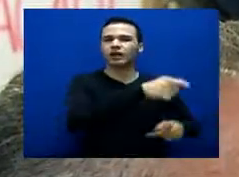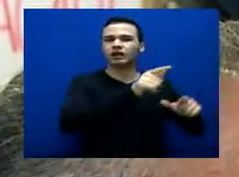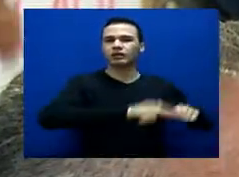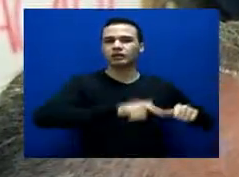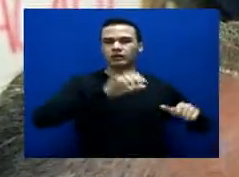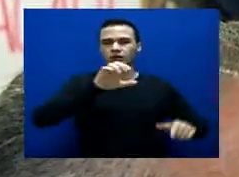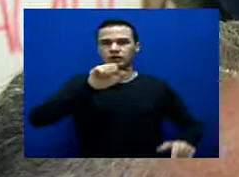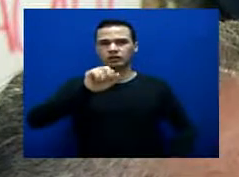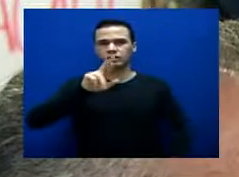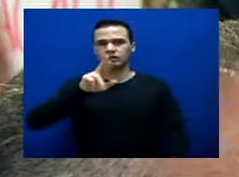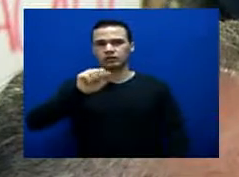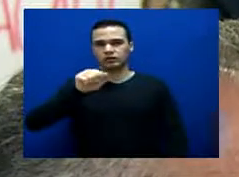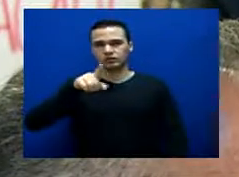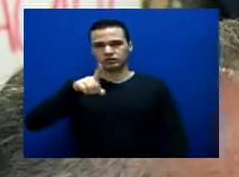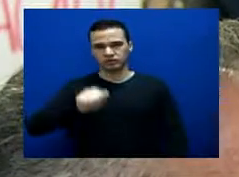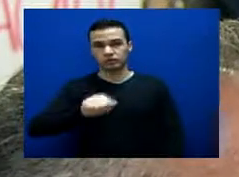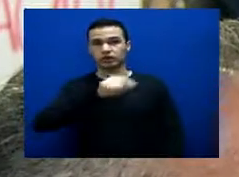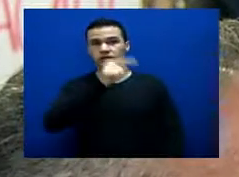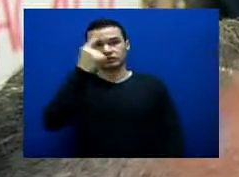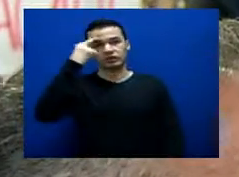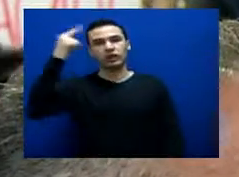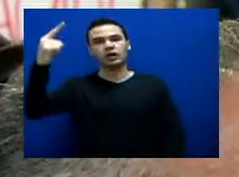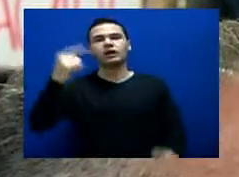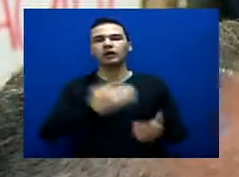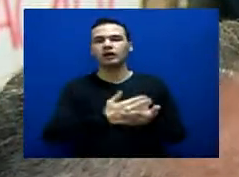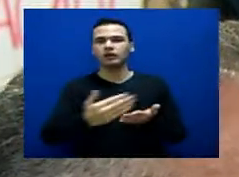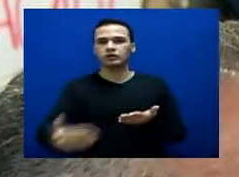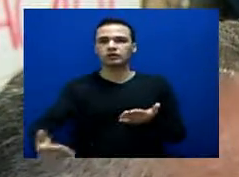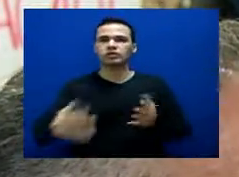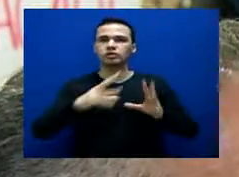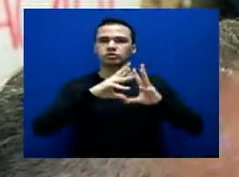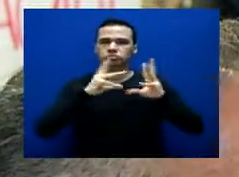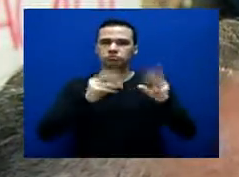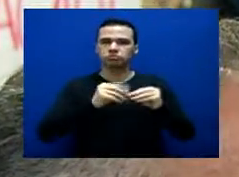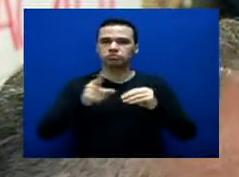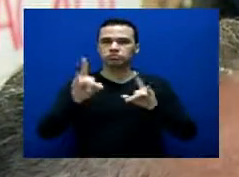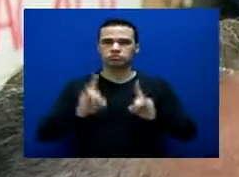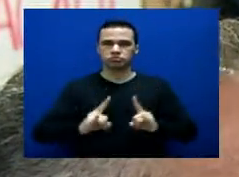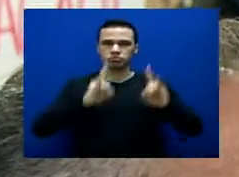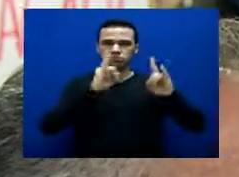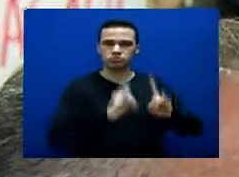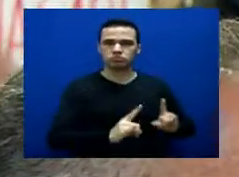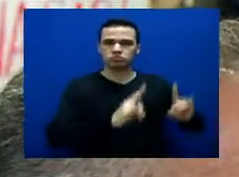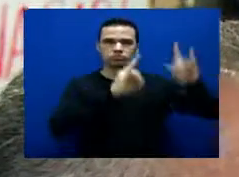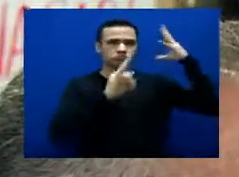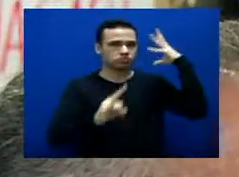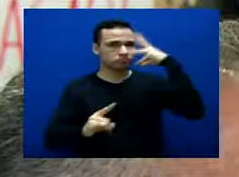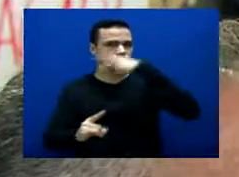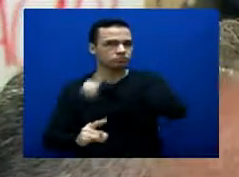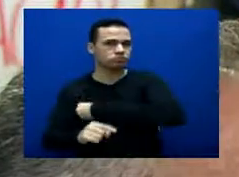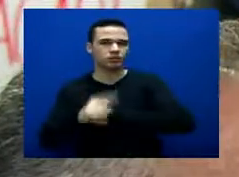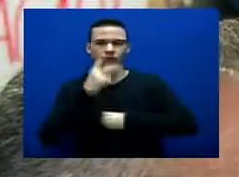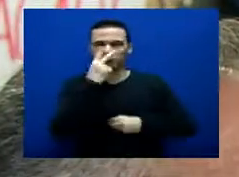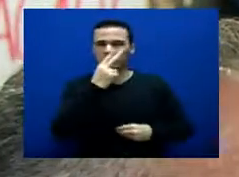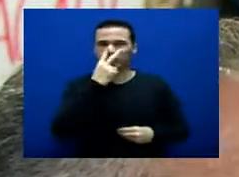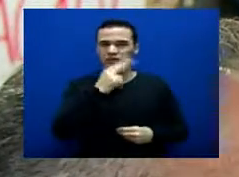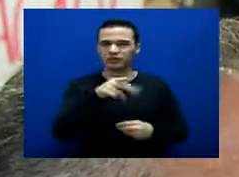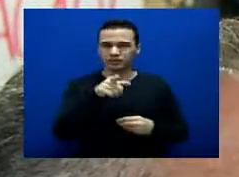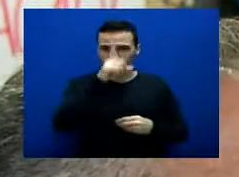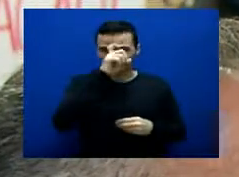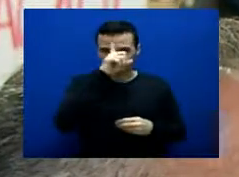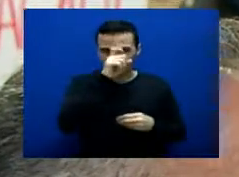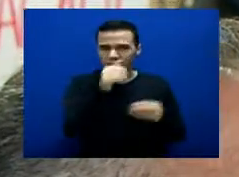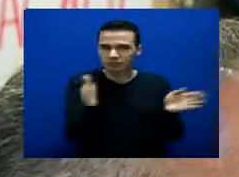do Carandá. No dia da inauguração, todas as salas... É um prédio lindíssimo, é um pequeno hospital. Um